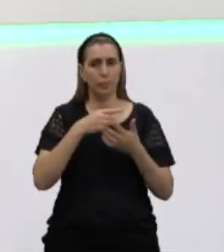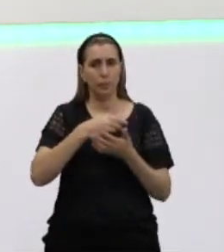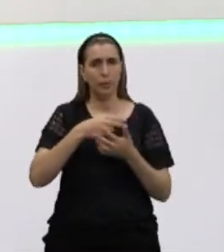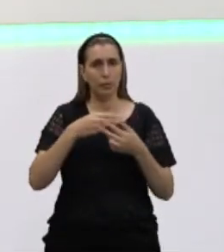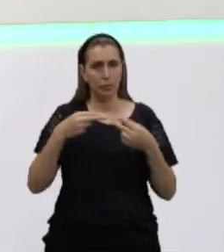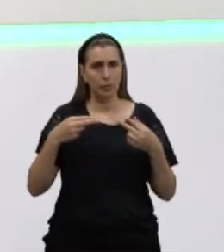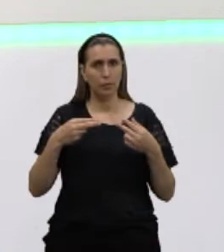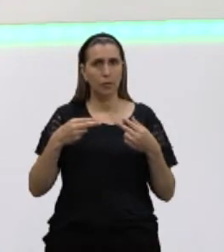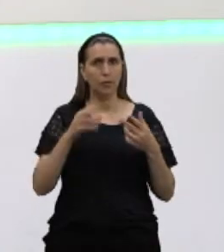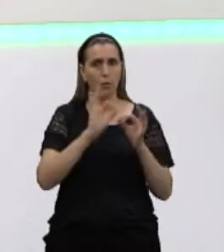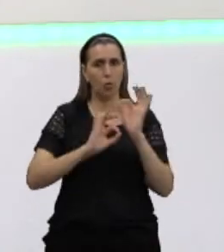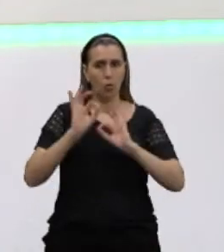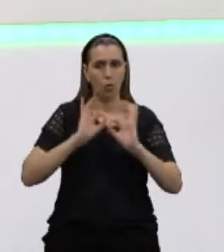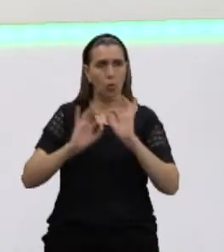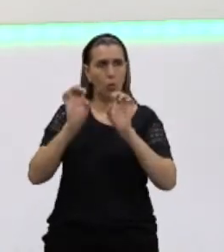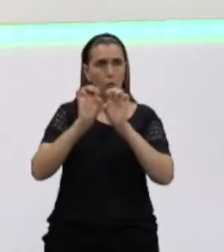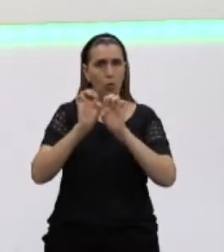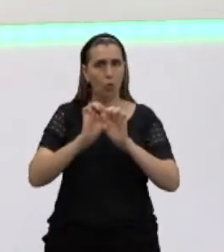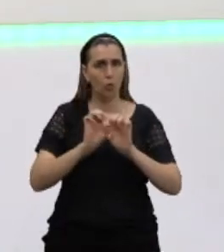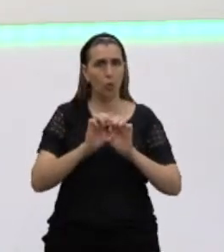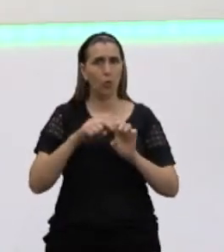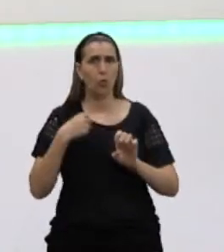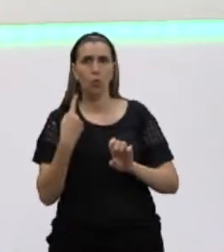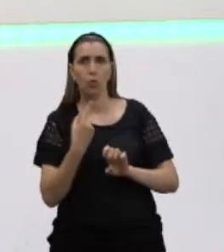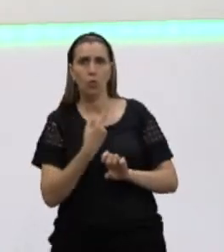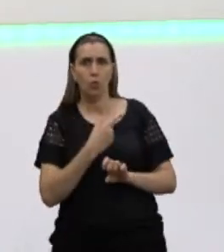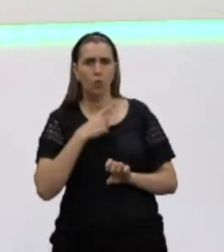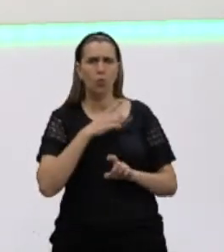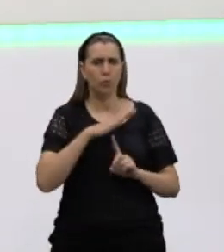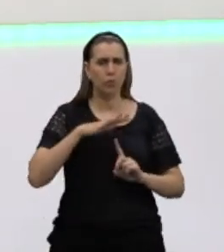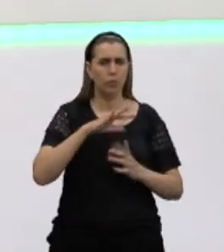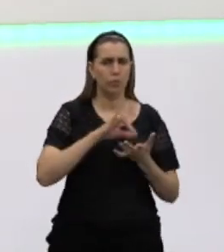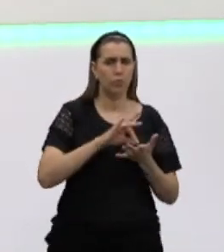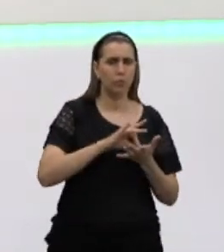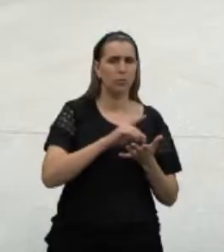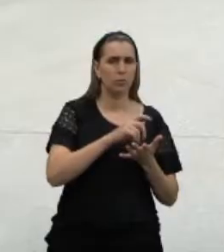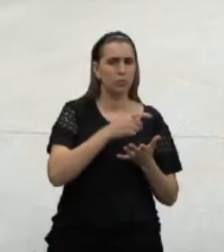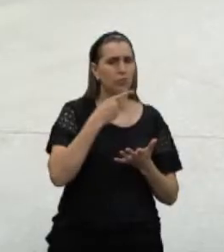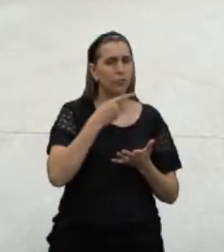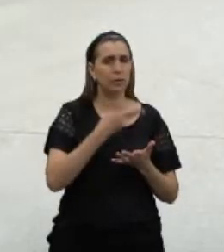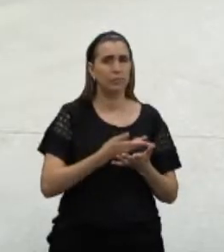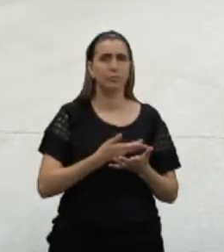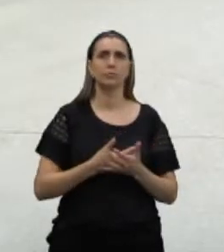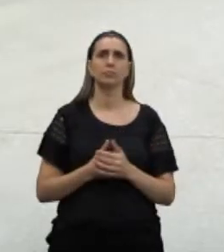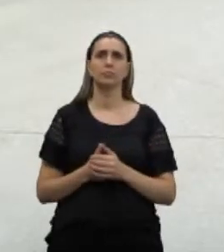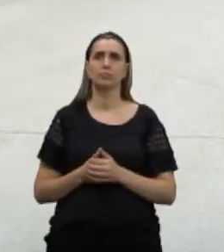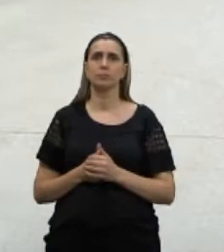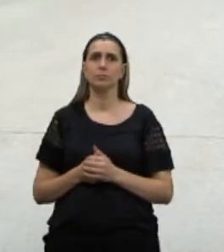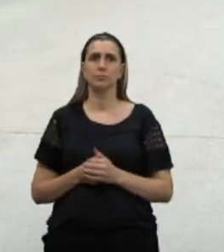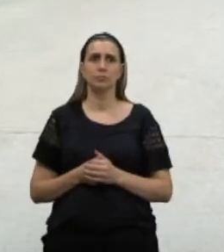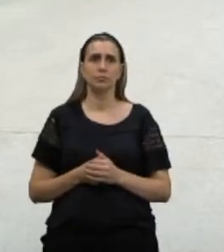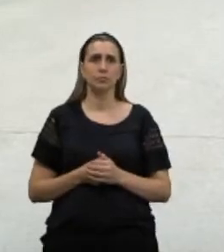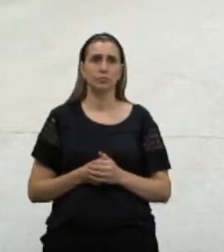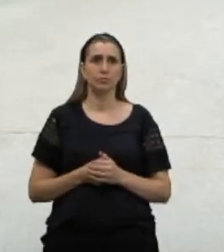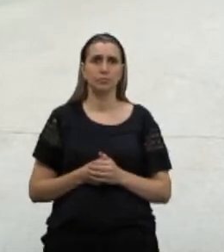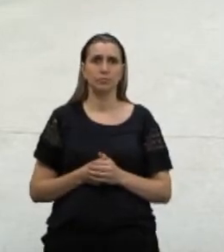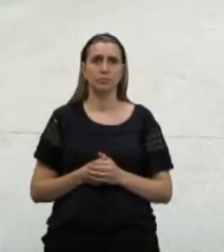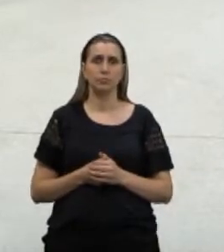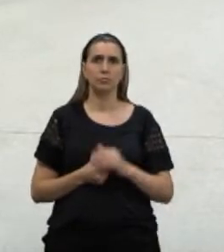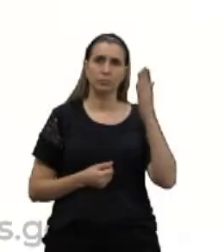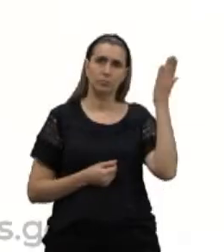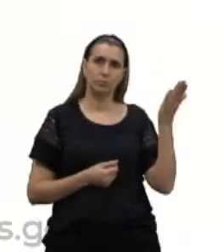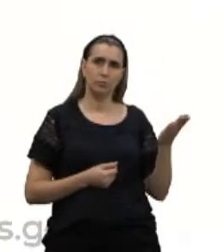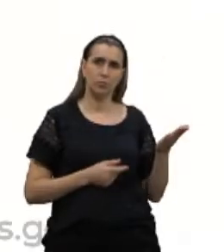gente organize elas estruturalmente quando a gente estiver numa situação mais formal de fala, né? Olhem um